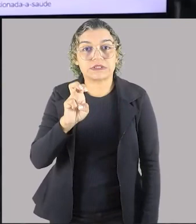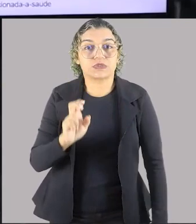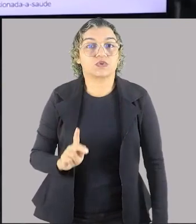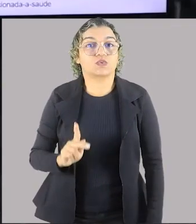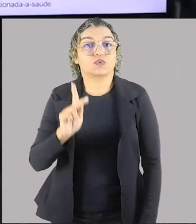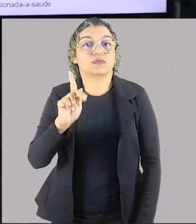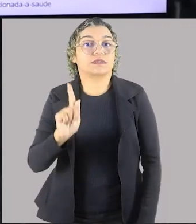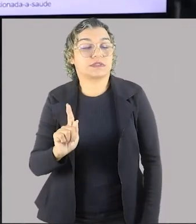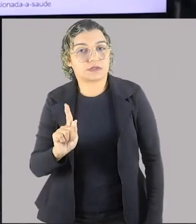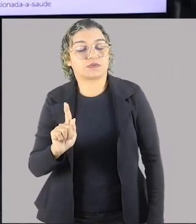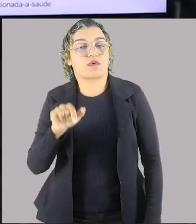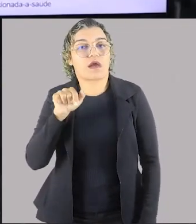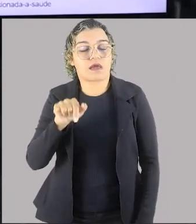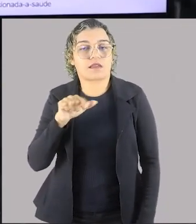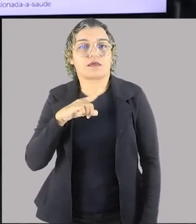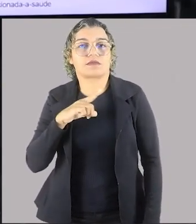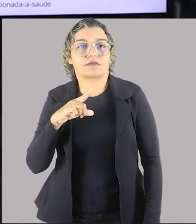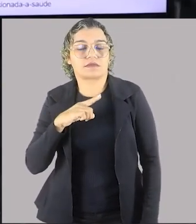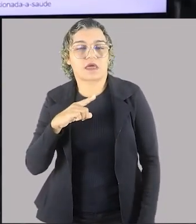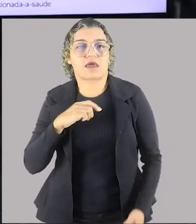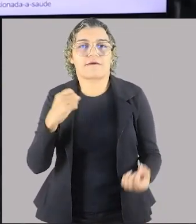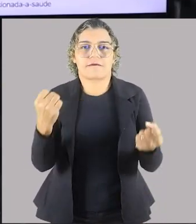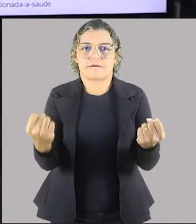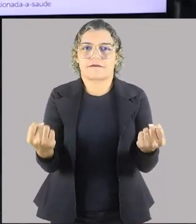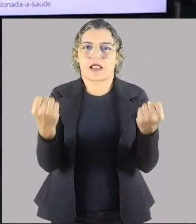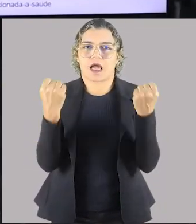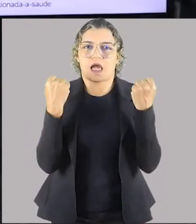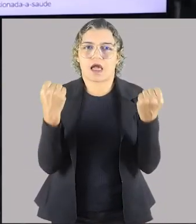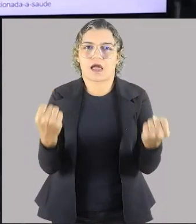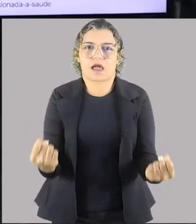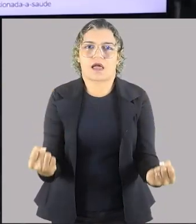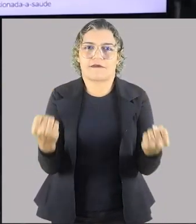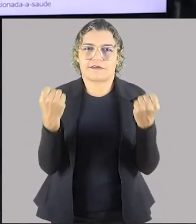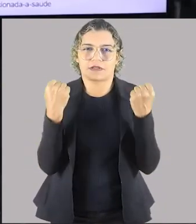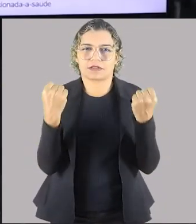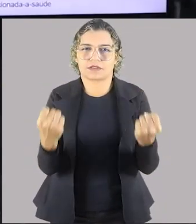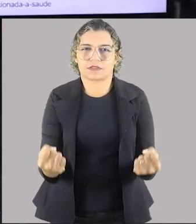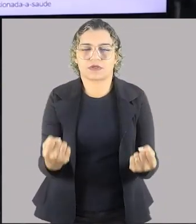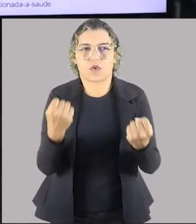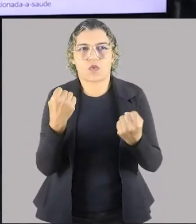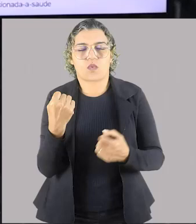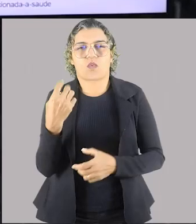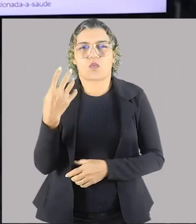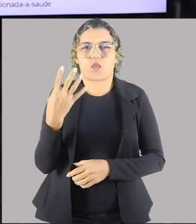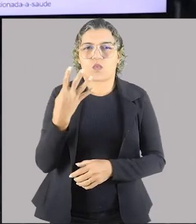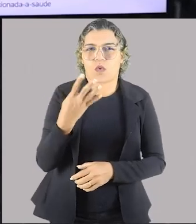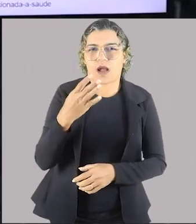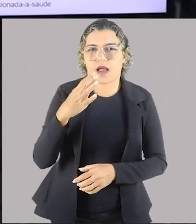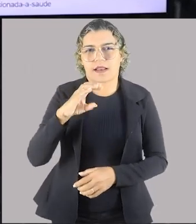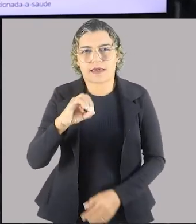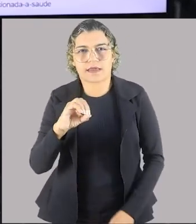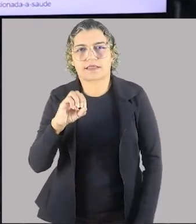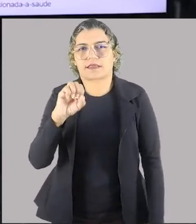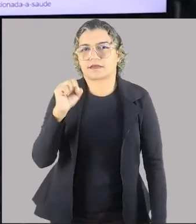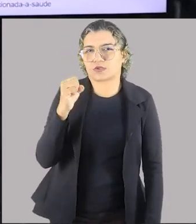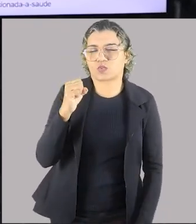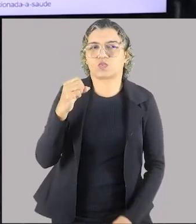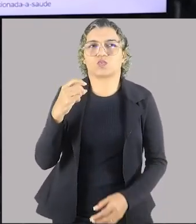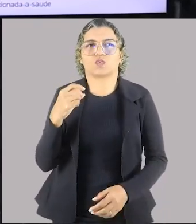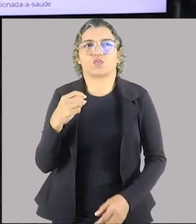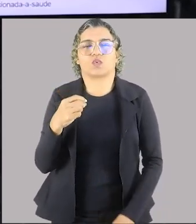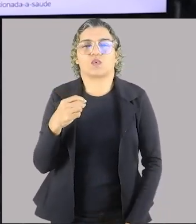braço. E ele fez essa flexão por 40 segundos, 1 minuto, ele está lá flexionando o braço. Ele vai estar trabalhando a